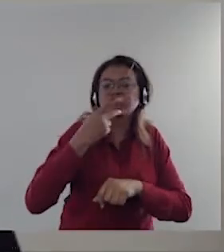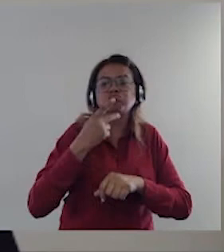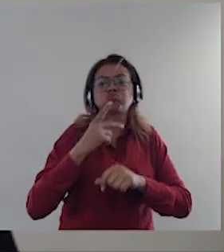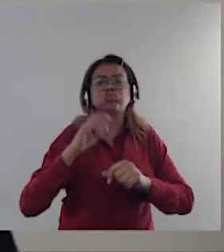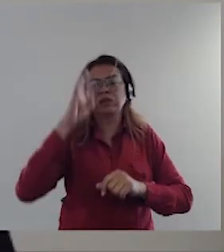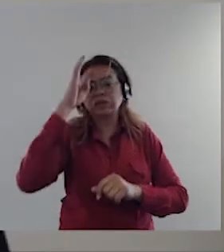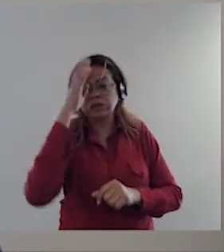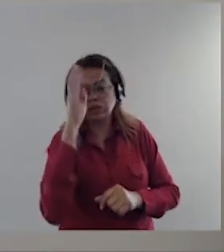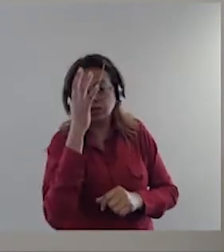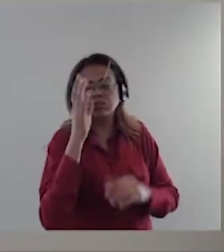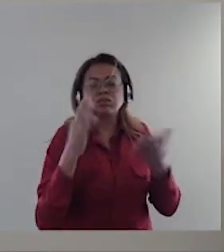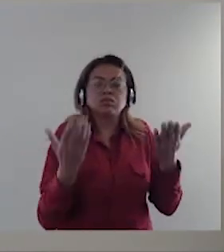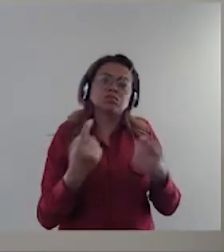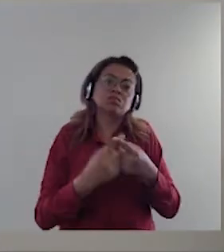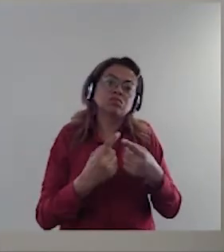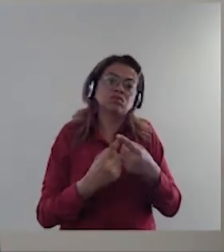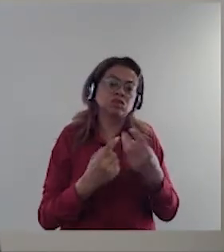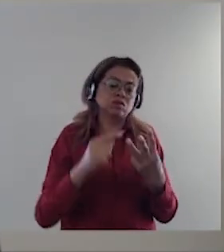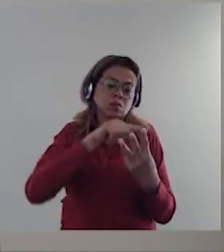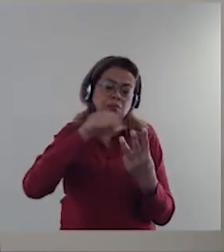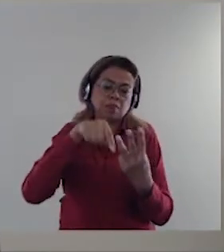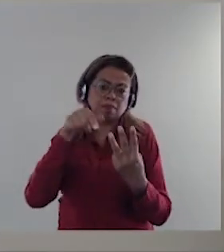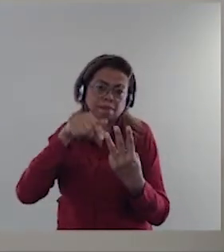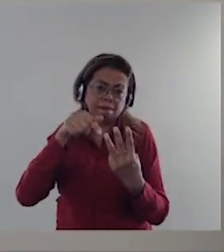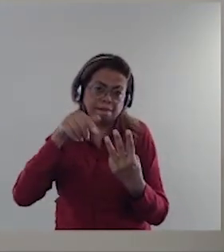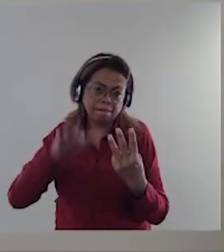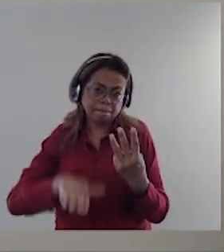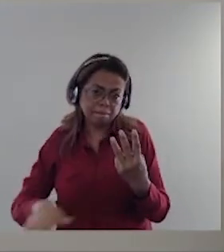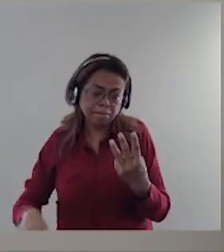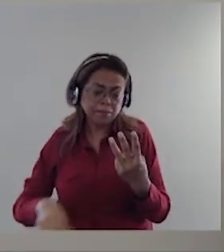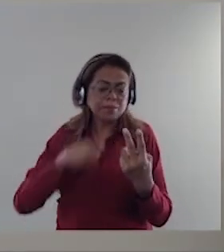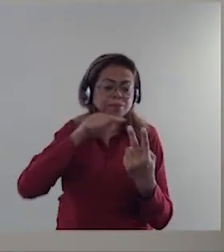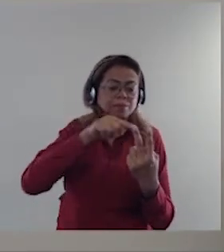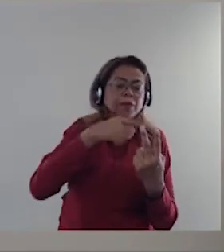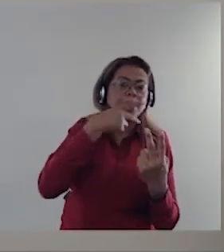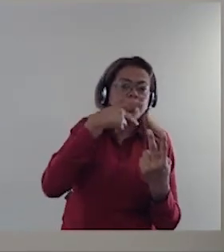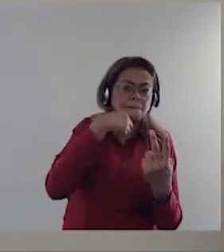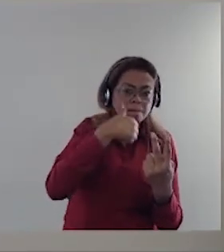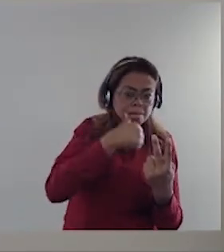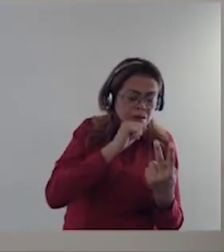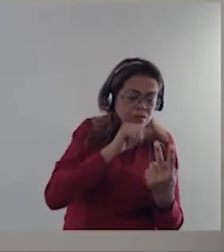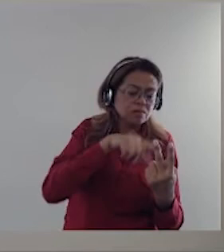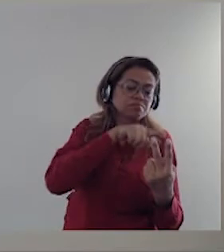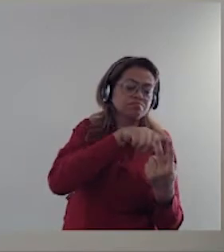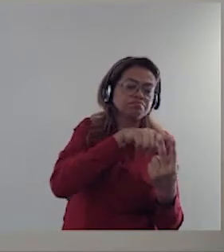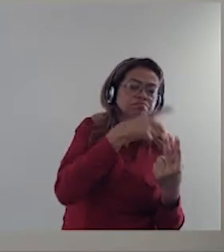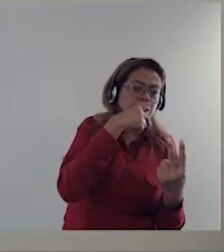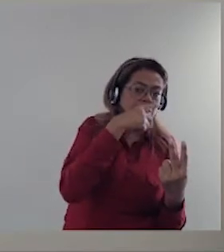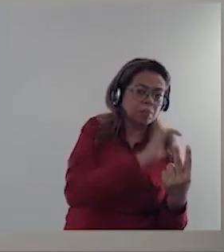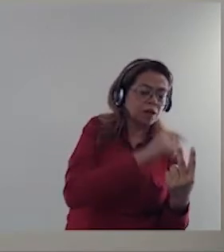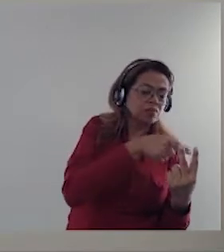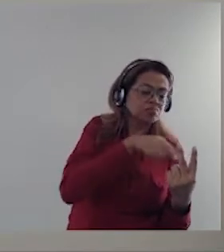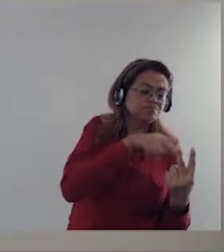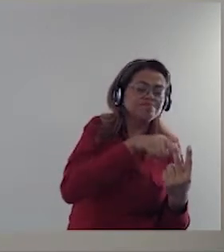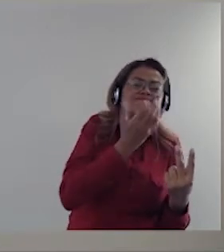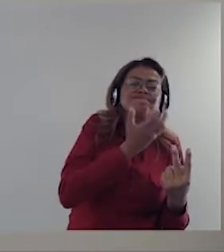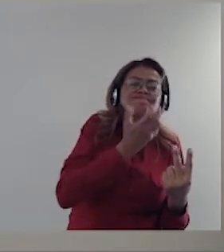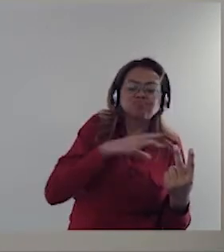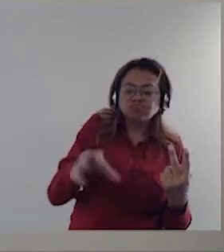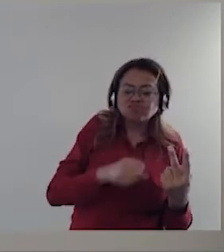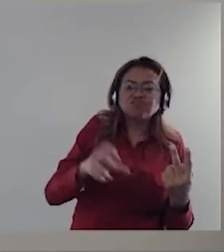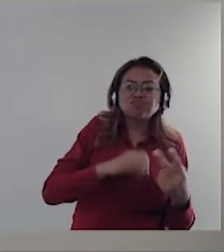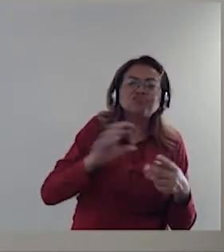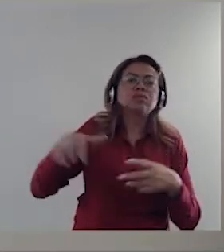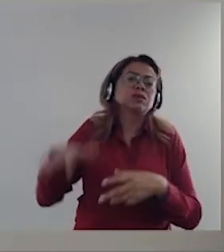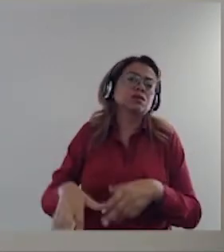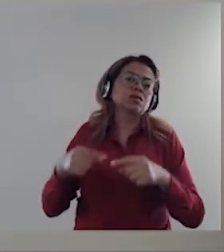estão participando, eventualmente, ali do litígio, e notadamente dos juízes, né, que talvez tenham maiores dificuldades ainda, né? Uma